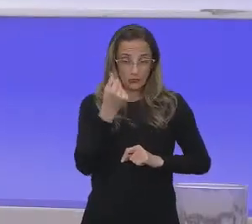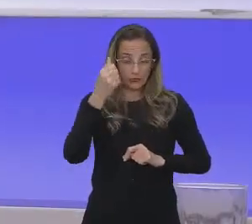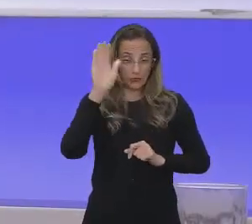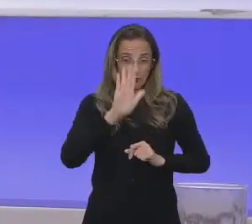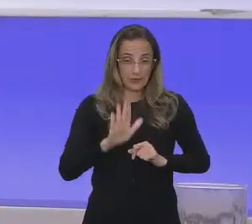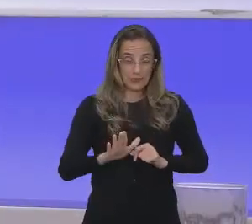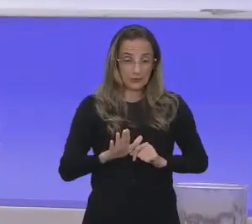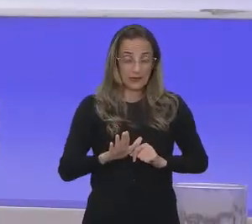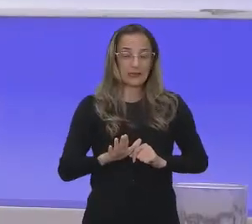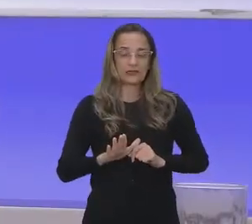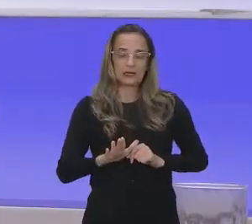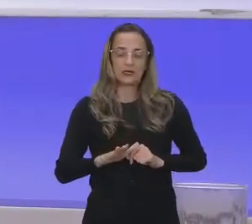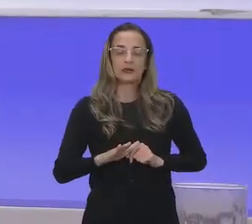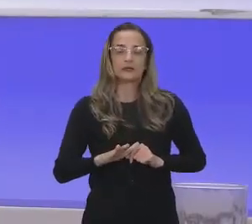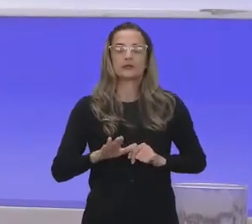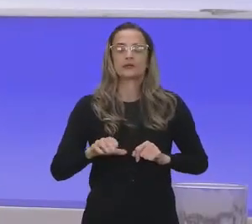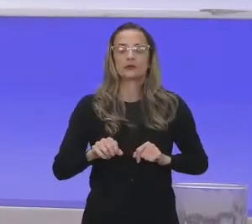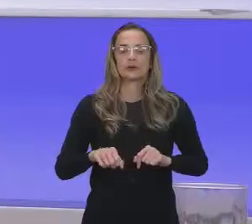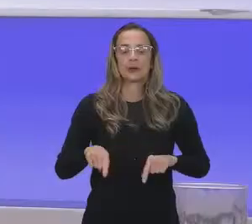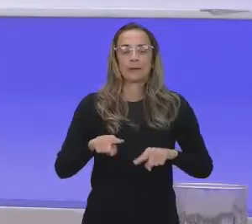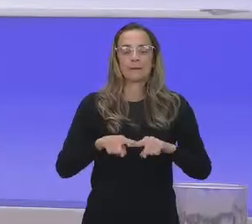ela tem um